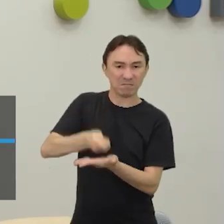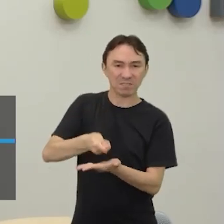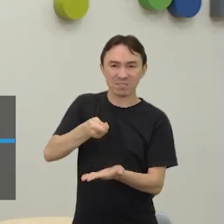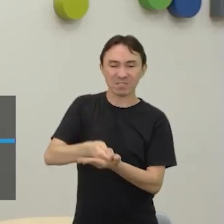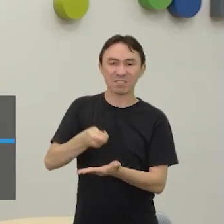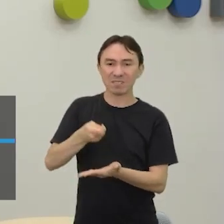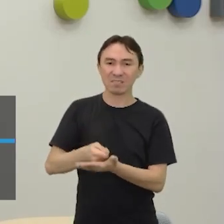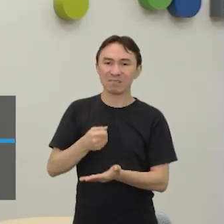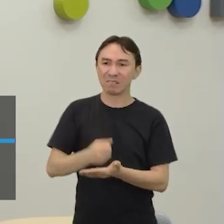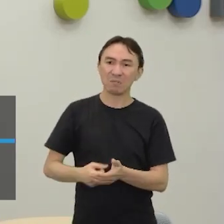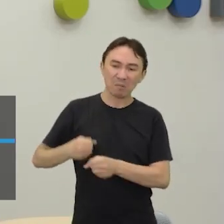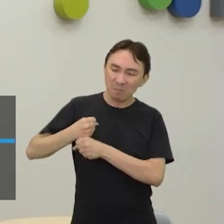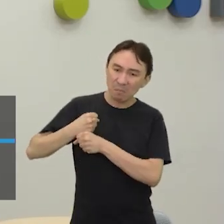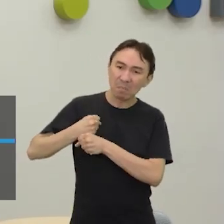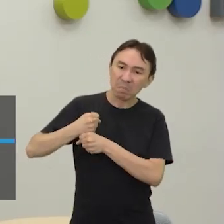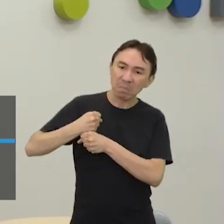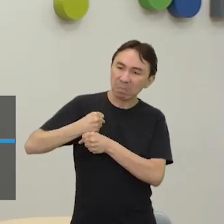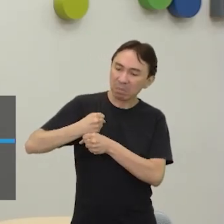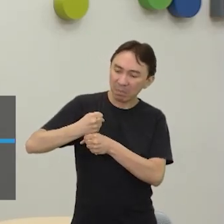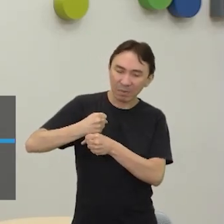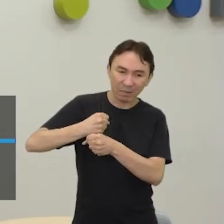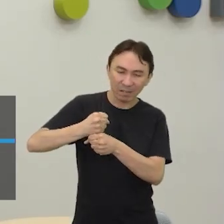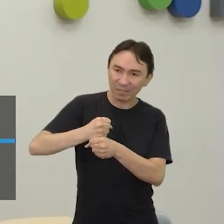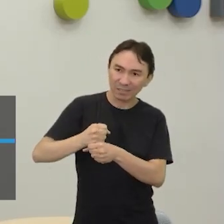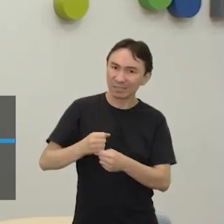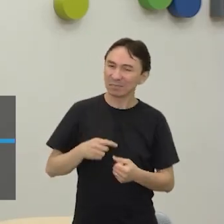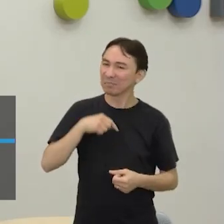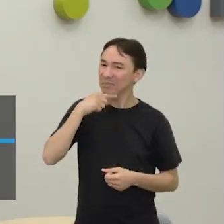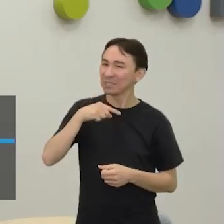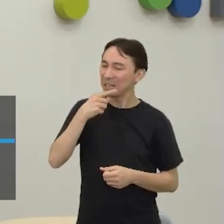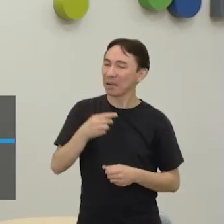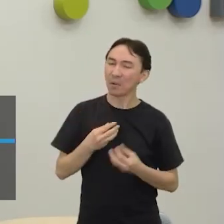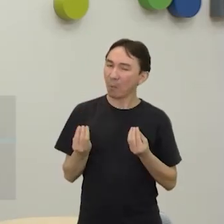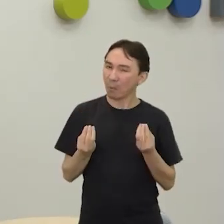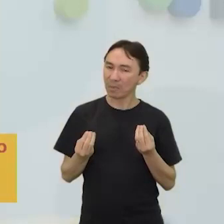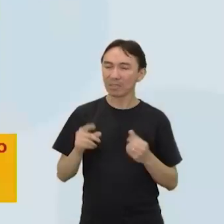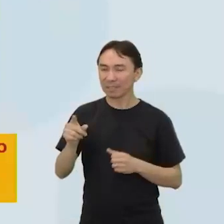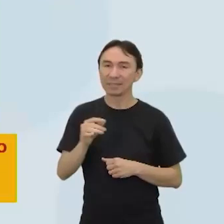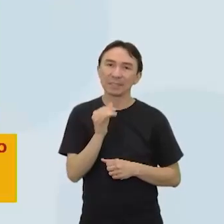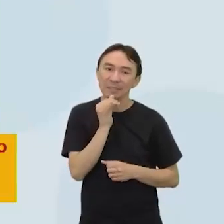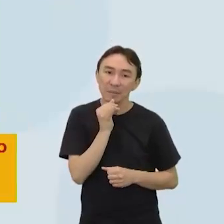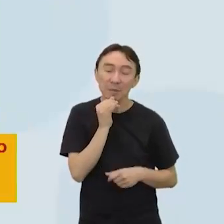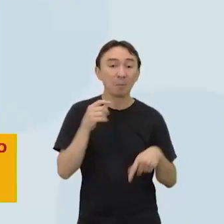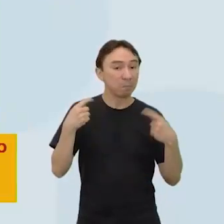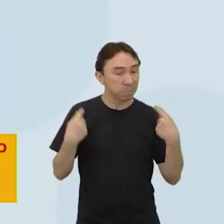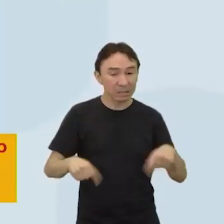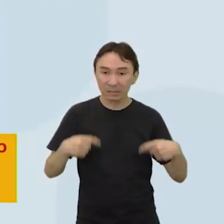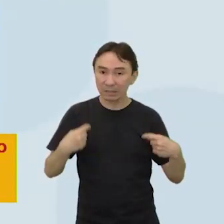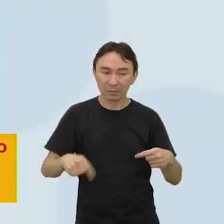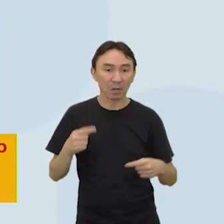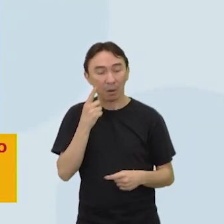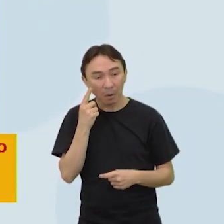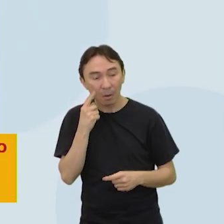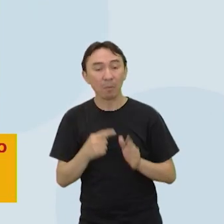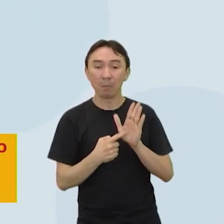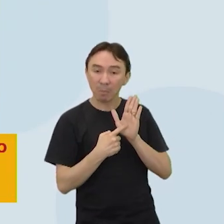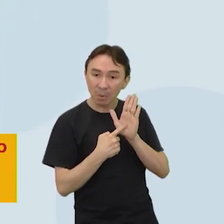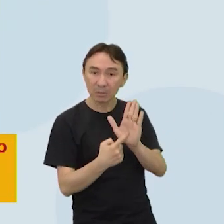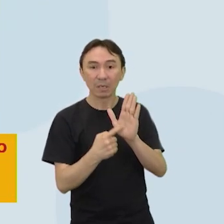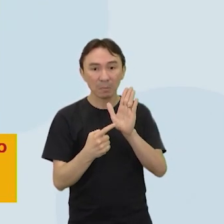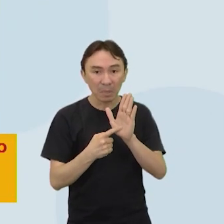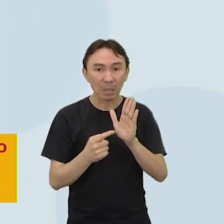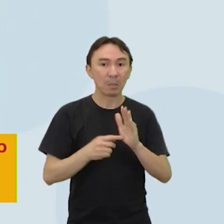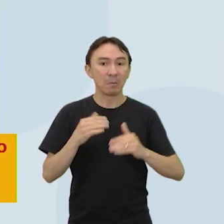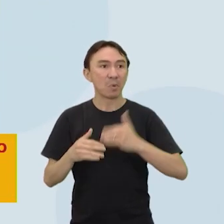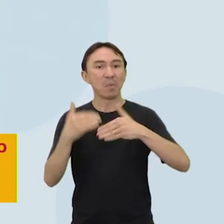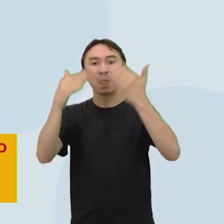não apresentar indicadores de desenvolvimento. Volta aqui para o LED, olha lá. Todo regime ditatorial, por um